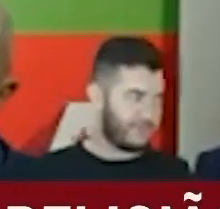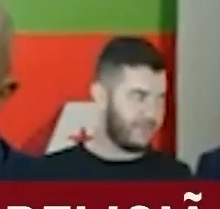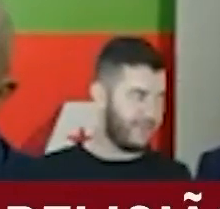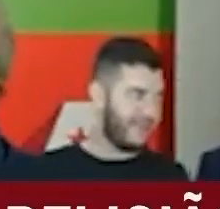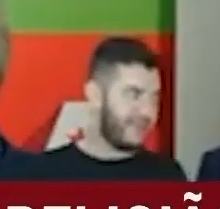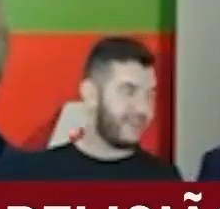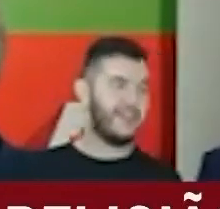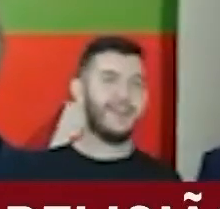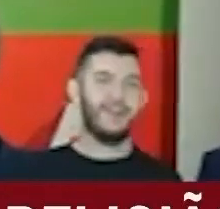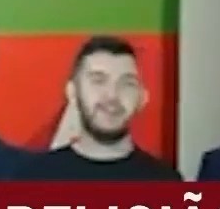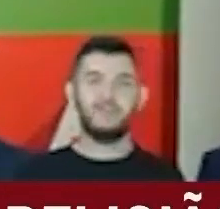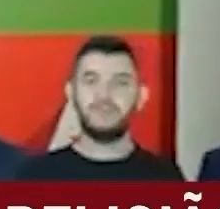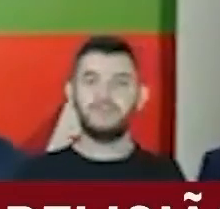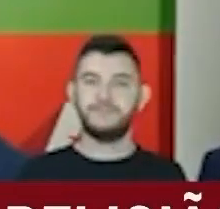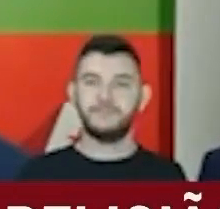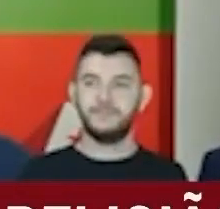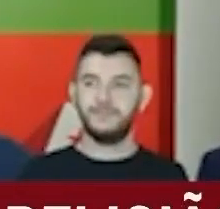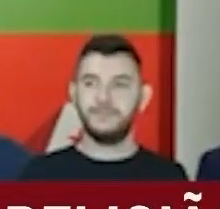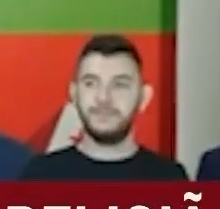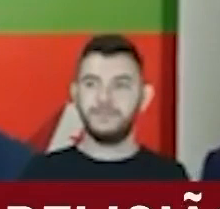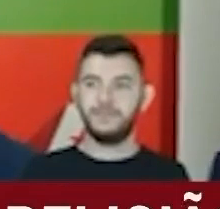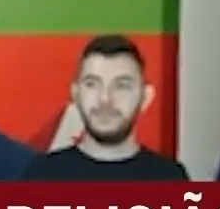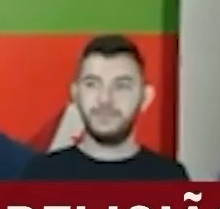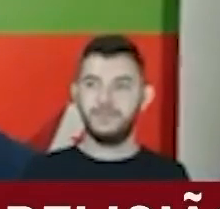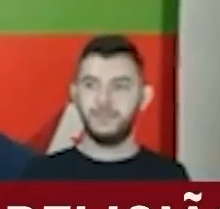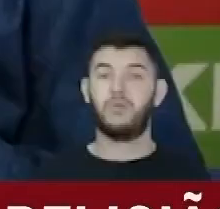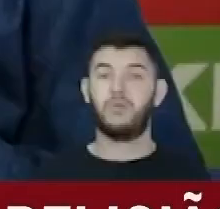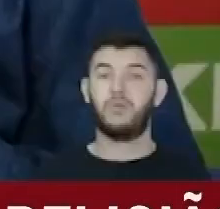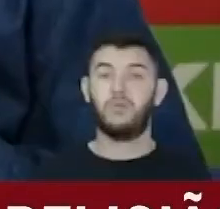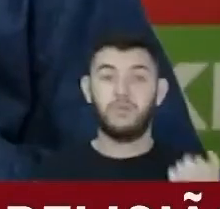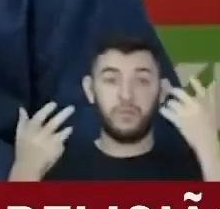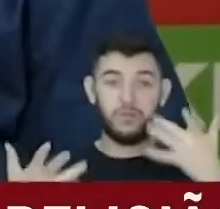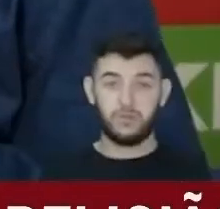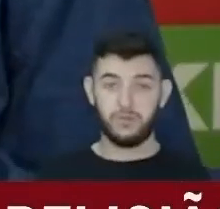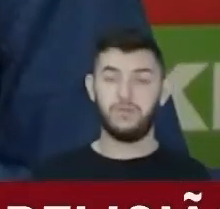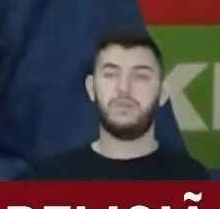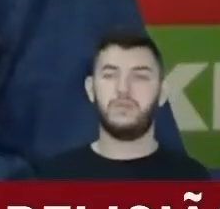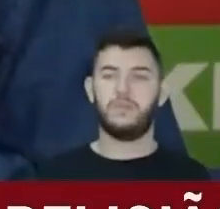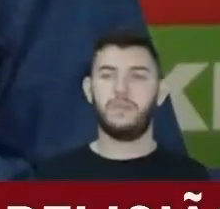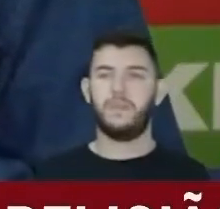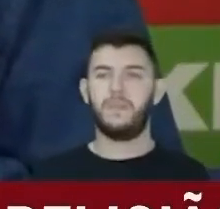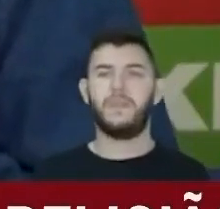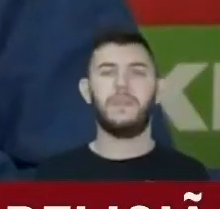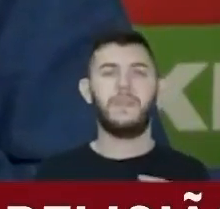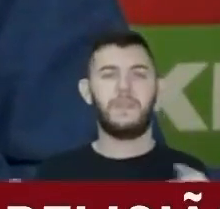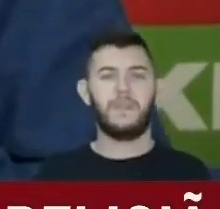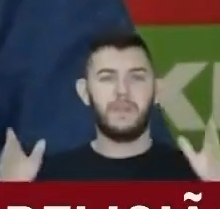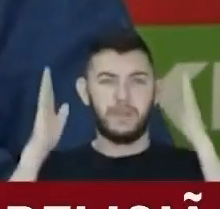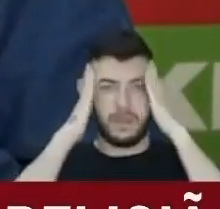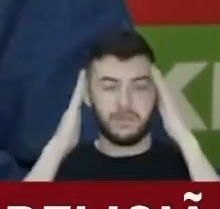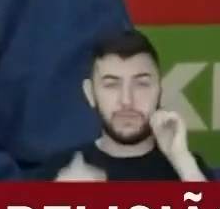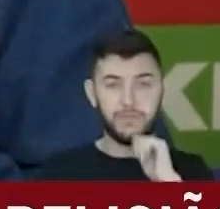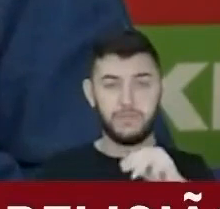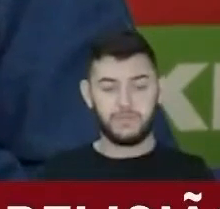evangélica, né, tentar atingir o voto desse público. Vamos ouvi-lo. A Marina disse corretamente: a gente não